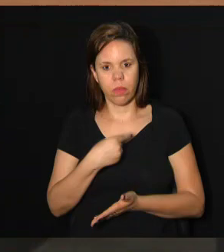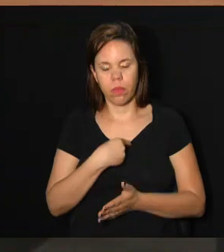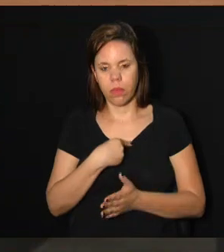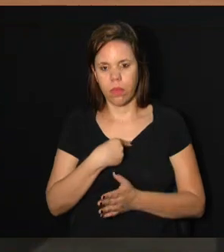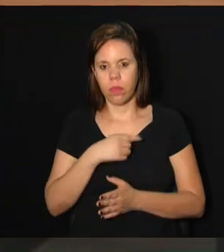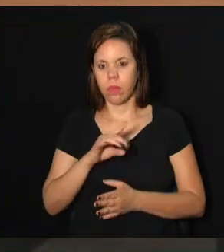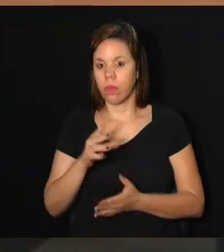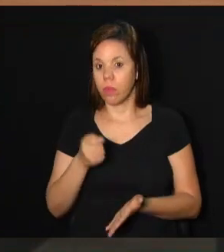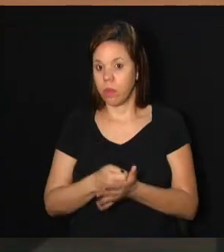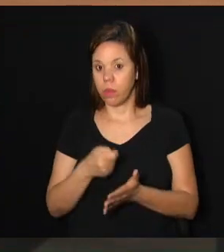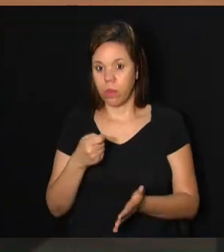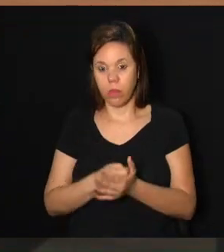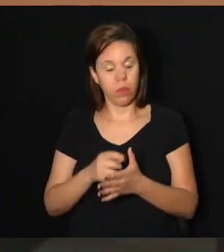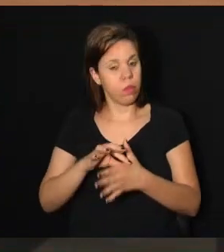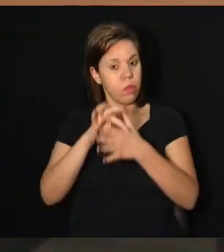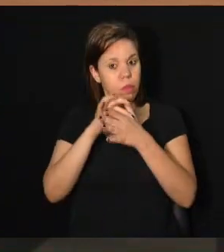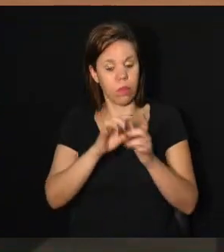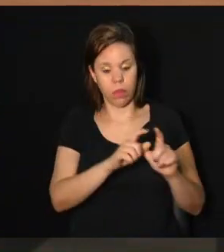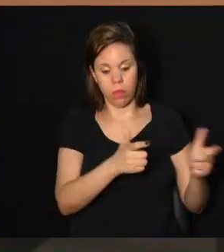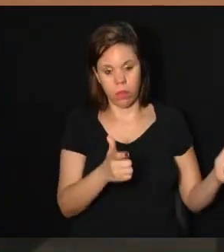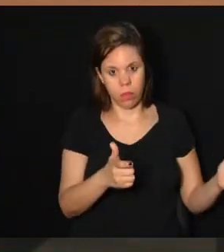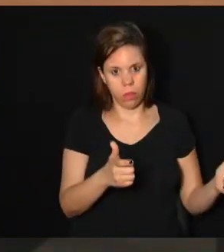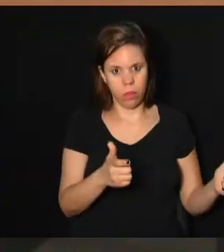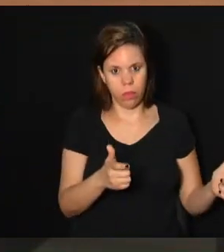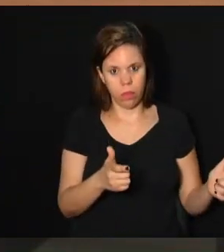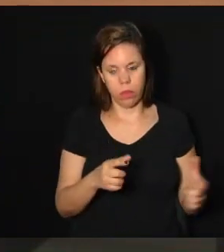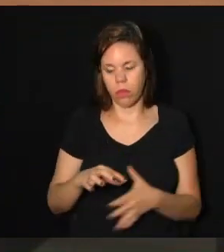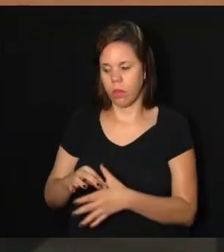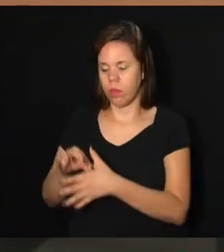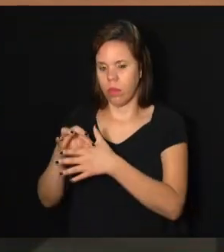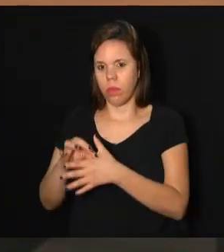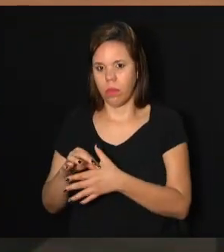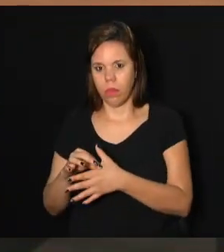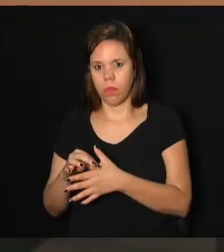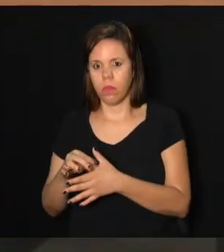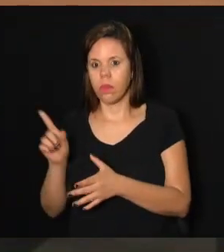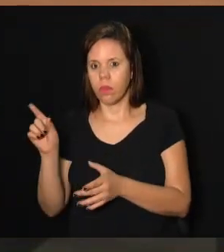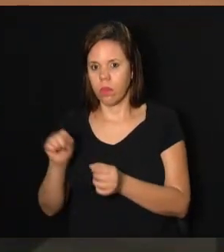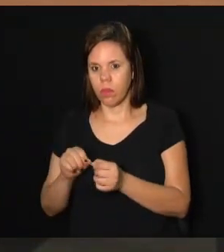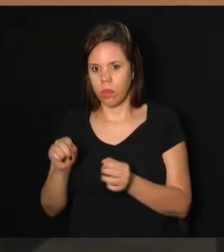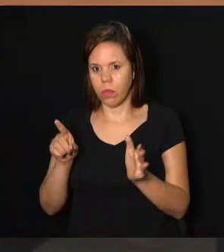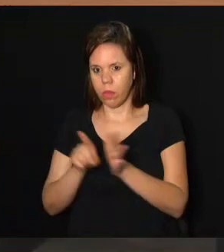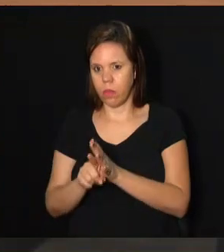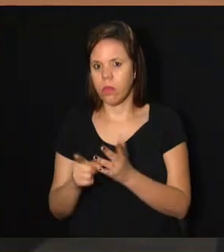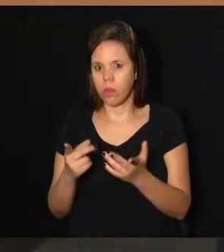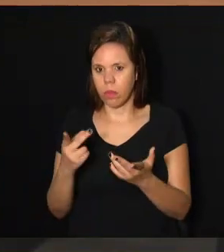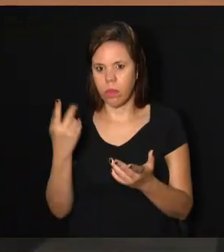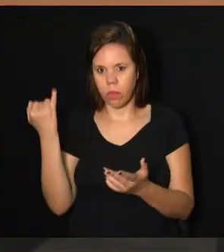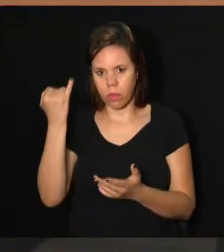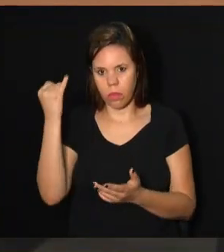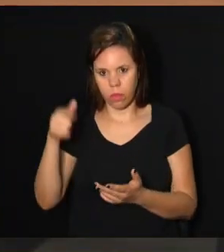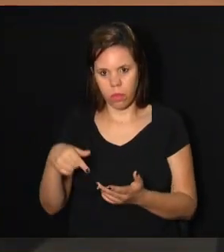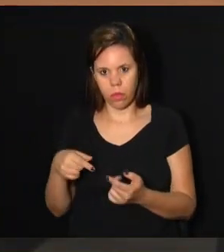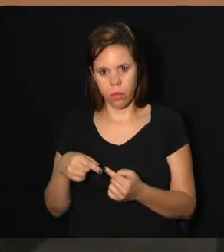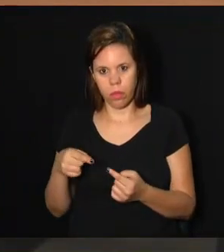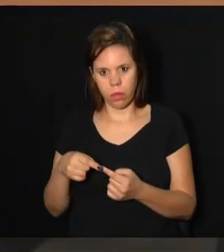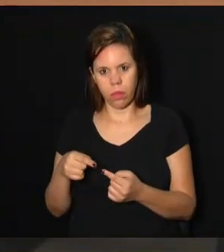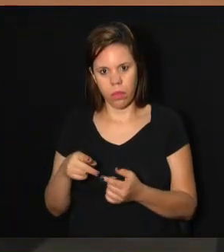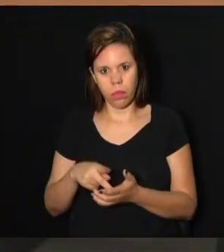instituindo líder da maioria e líder. Ela fez uma pergunta pertinente, sem dúvida